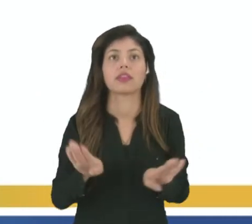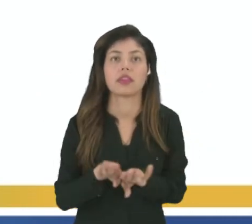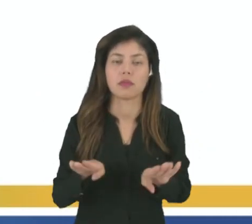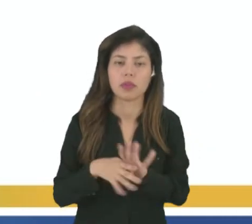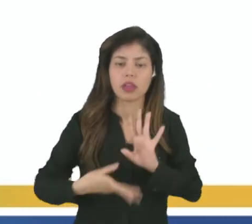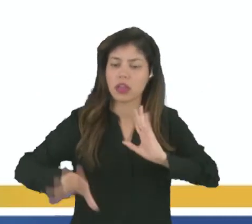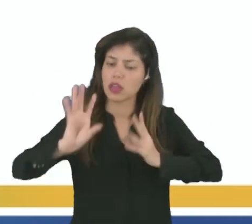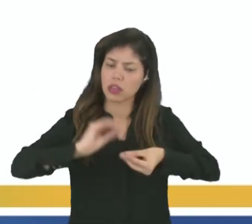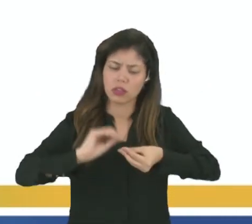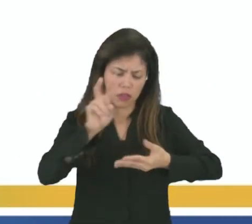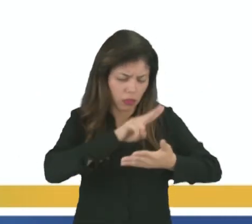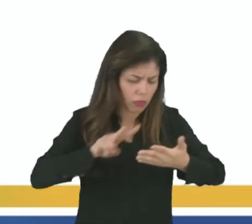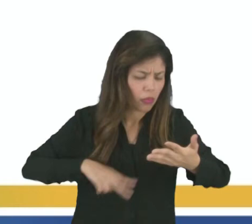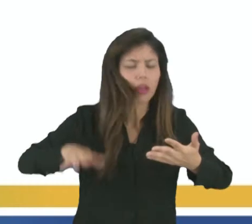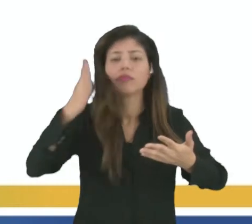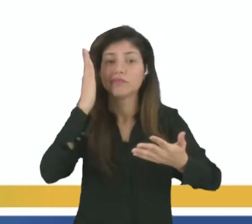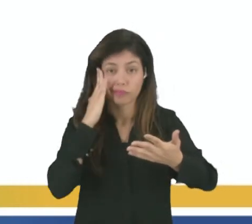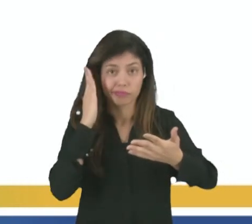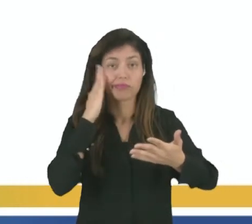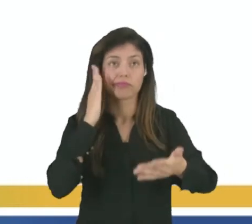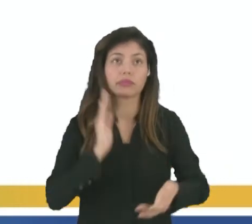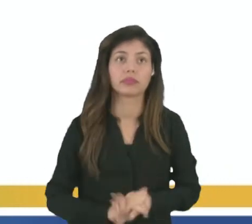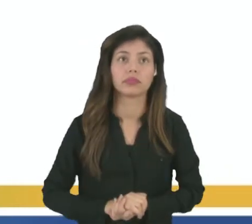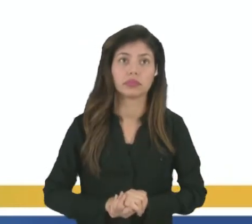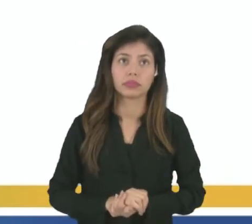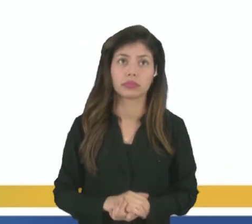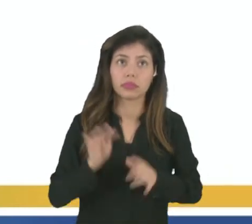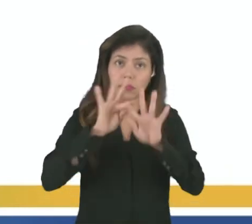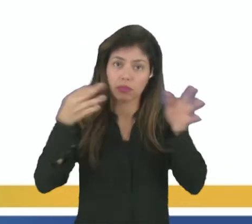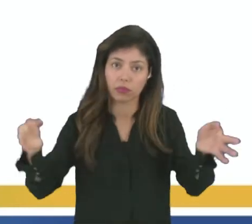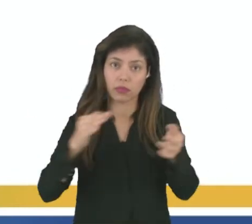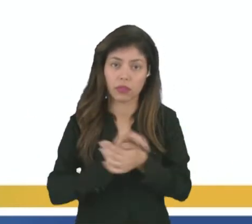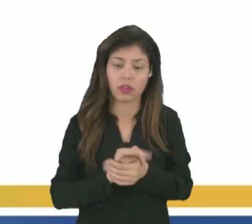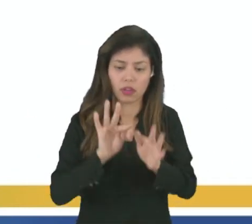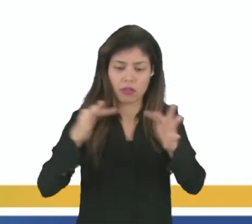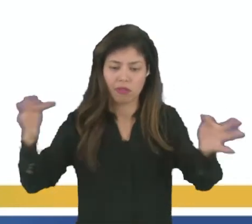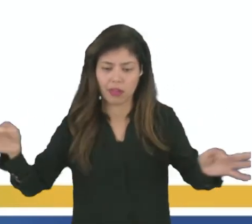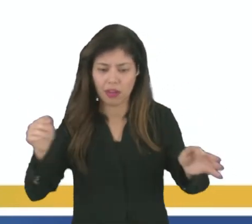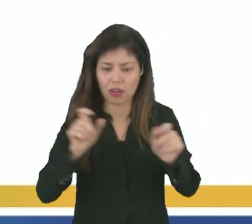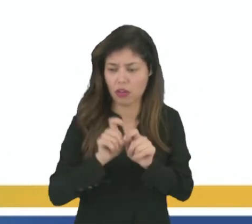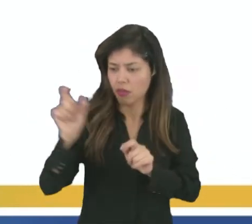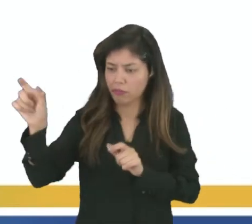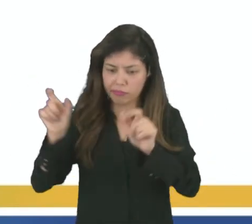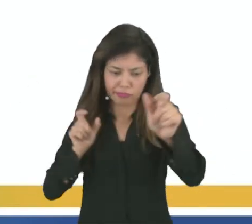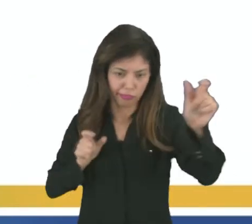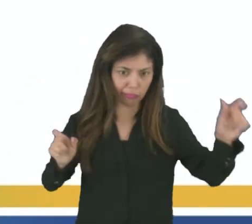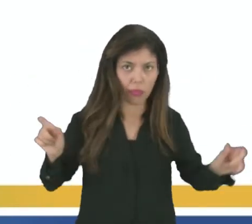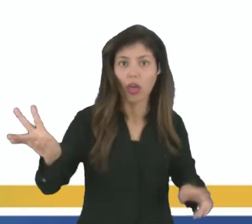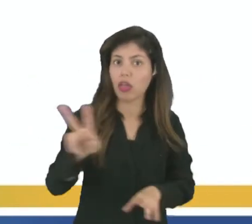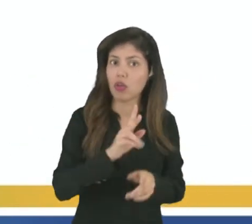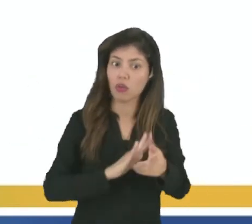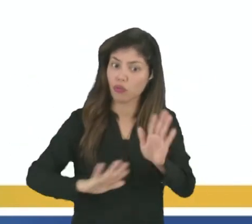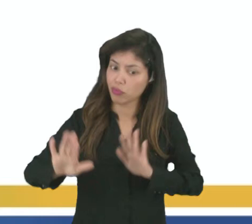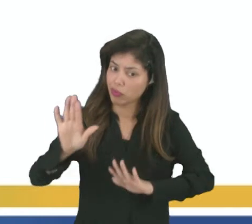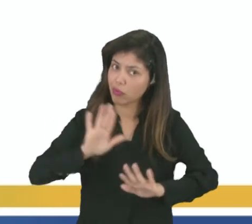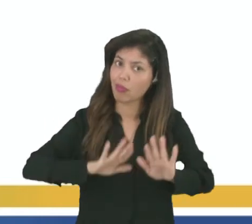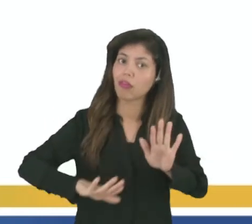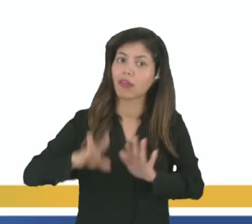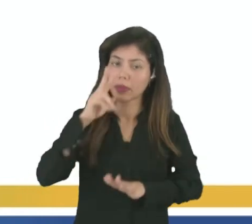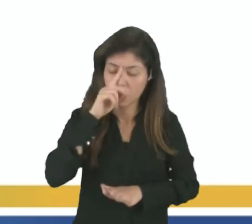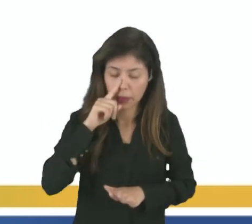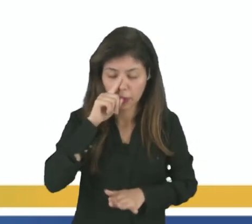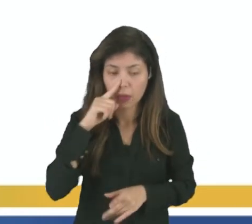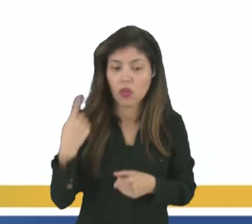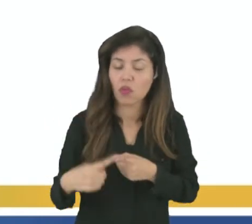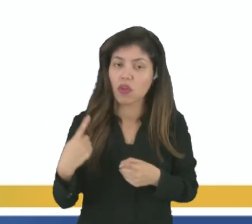quem for lê-lo consiga entender, tá? Frases soltas, cuidado com isso é muito perigoso, isso deixa o argumento